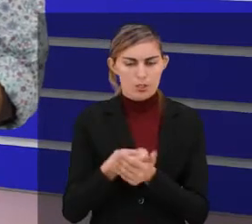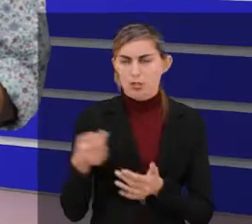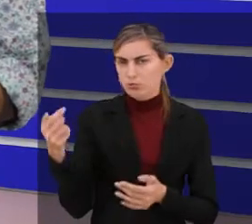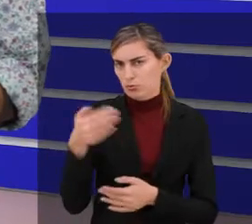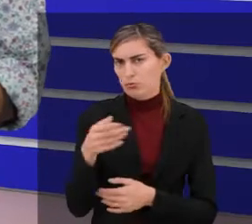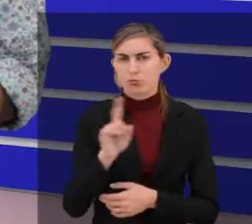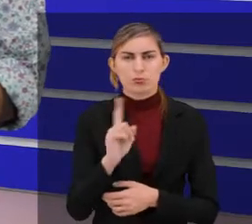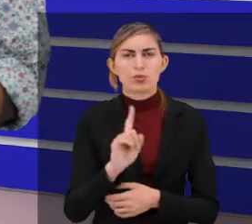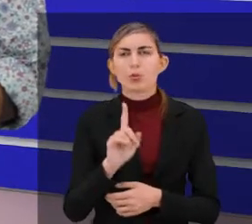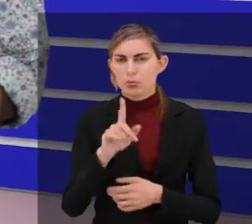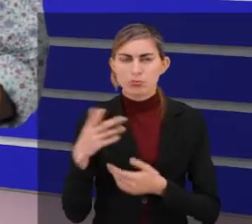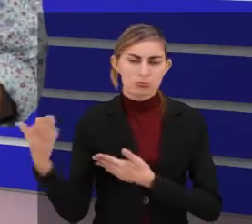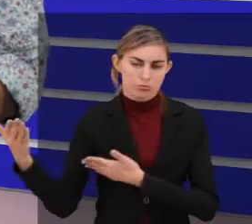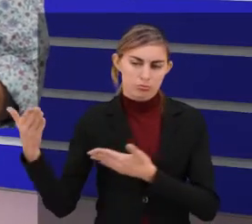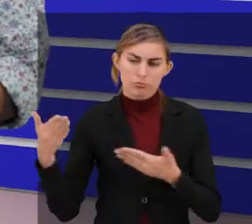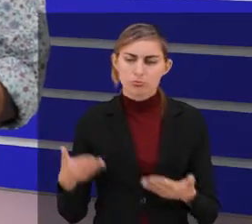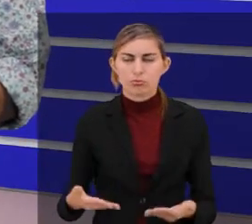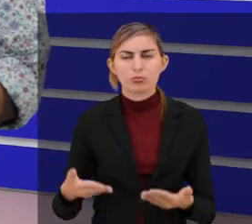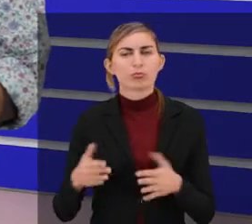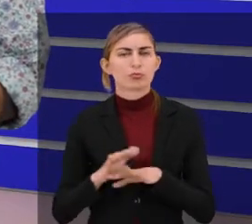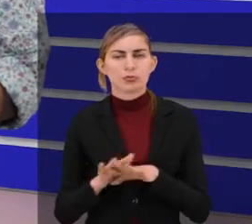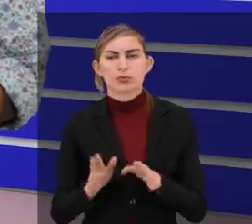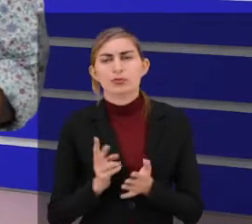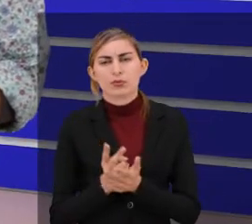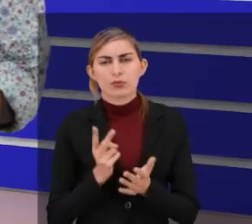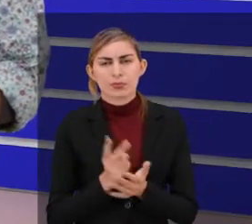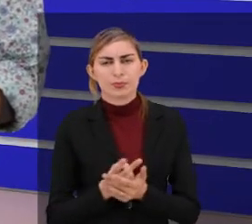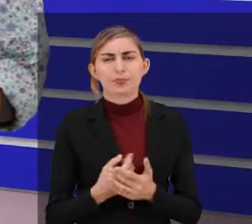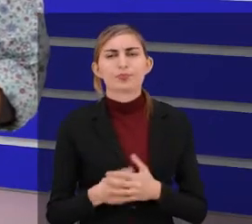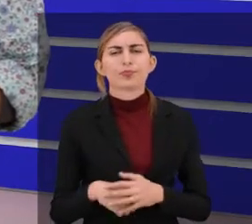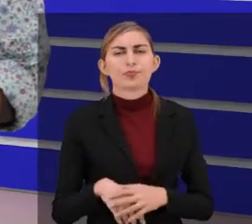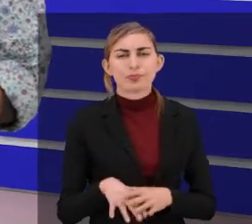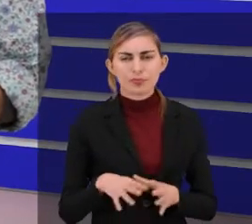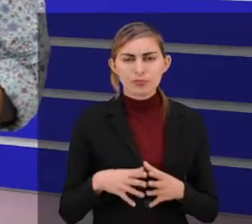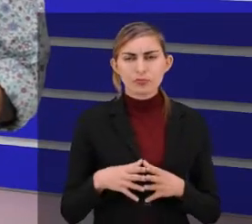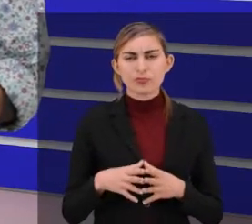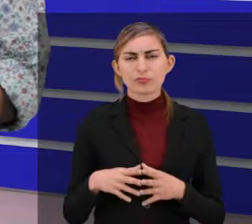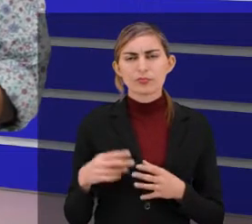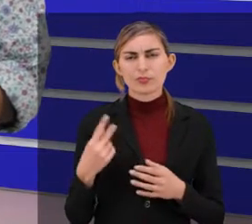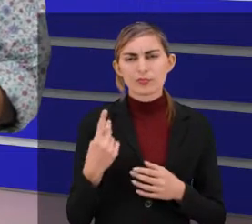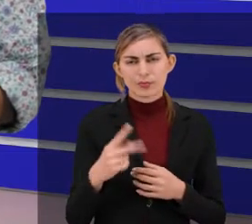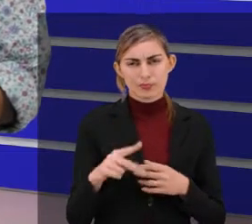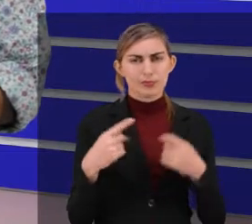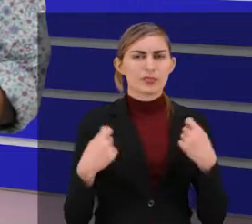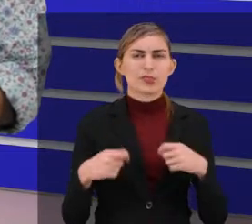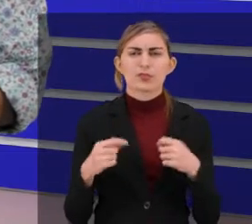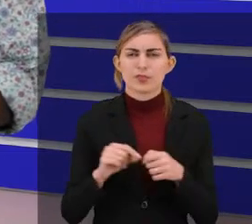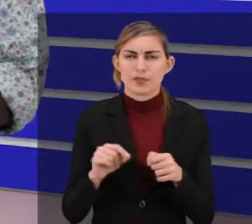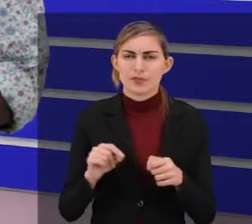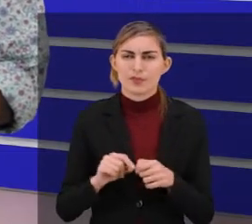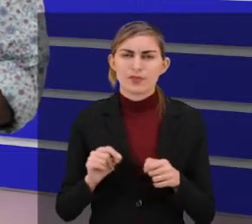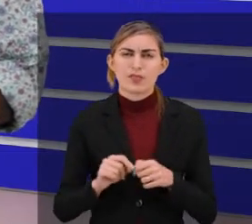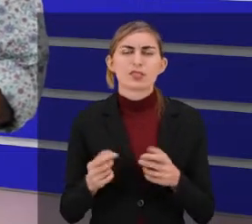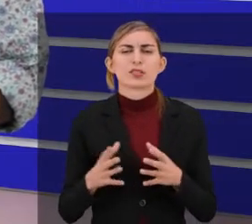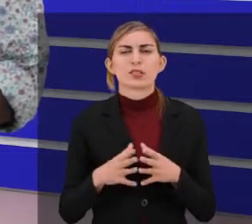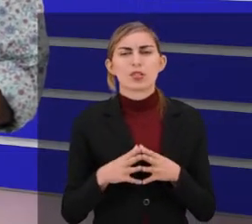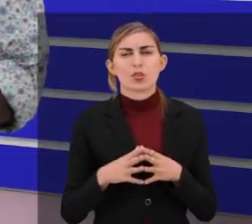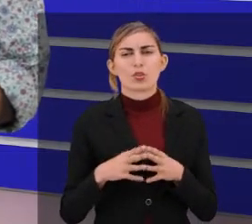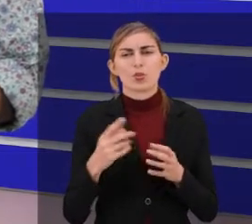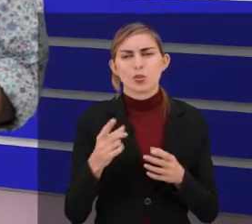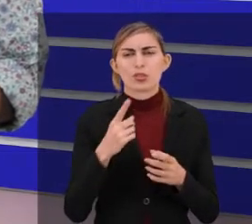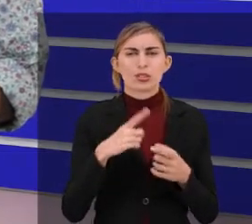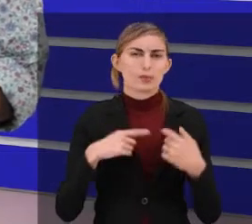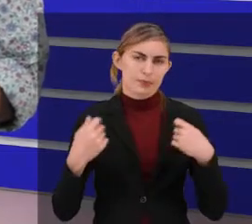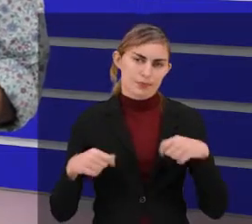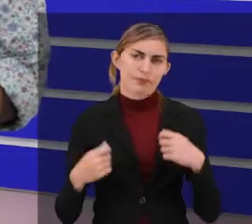não há aquela coisa que a amiga falou de impor ao outro o que ele deve fazer ou o que ele